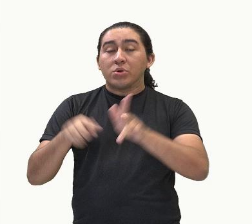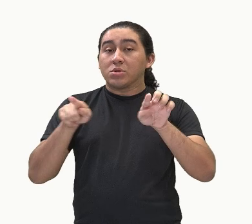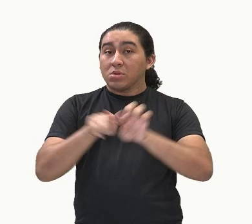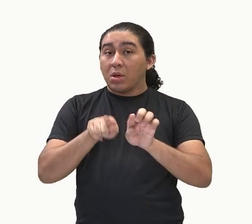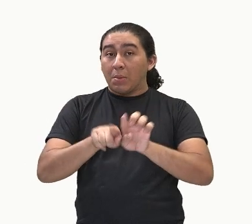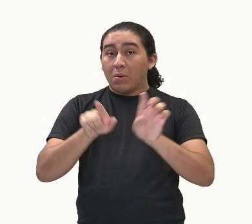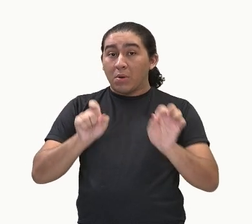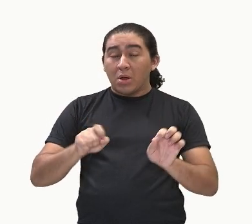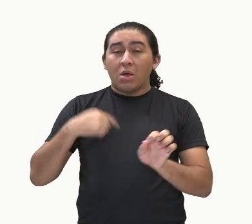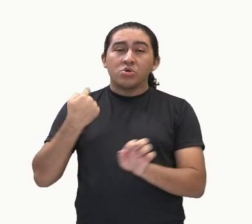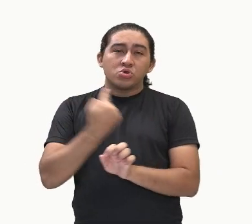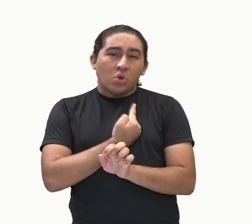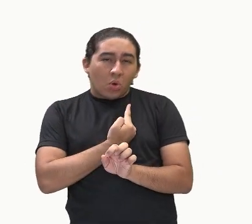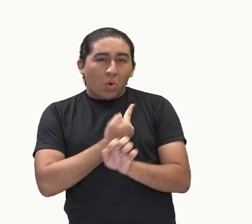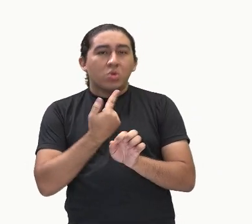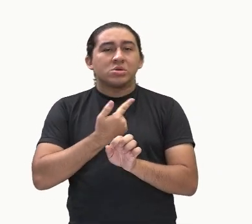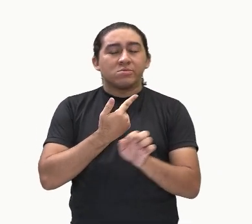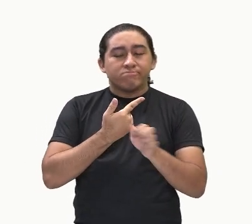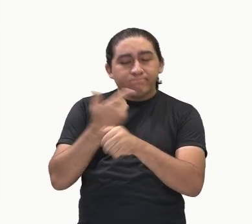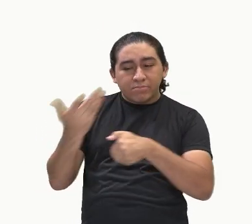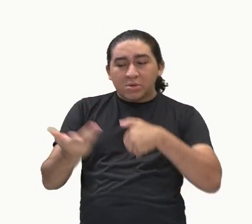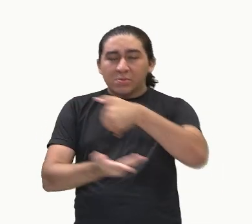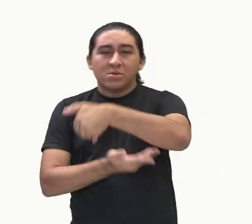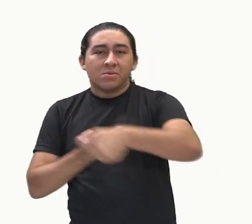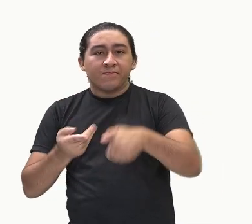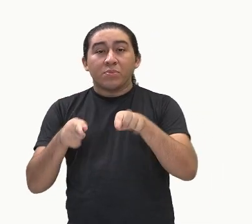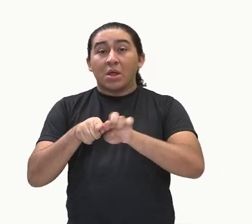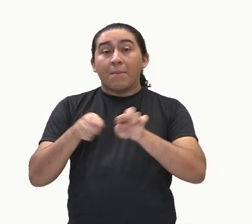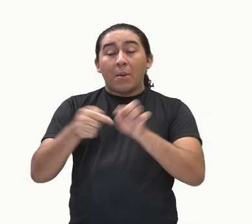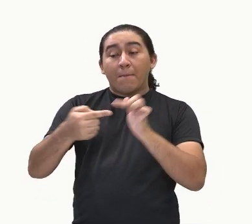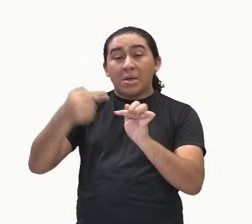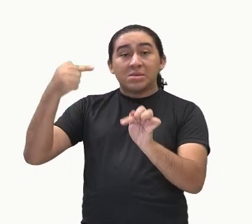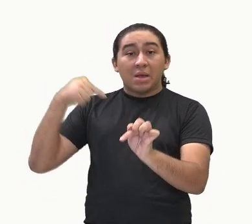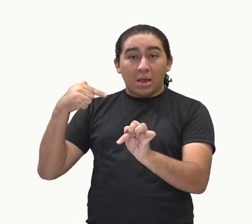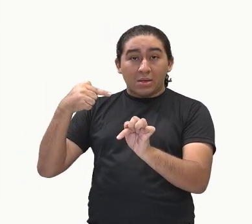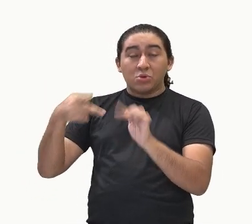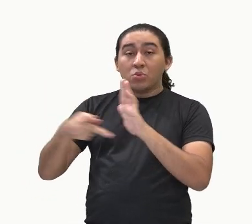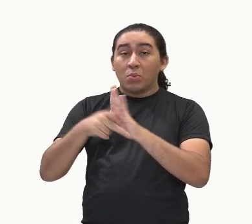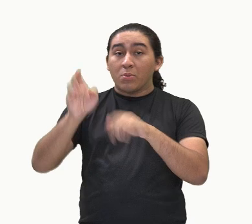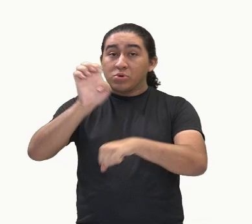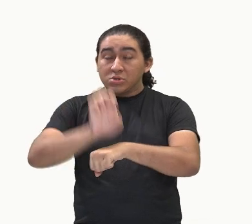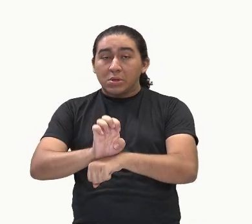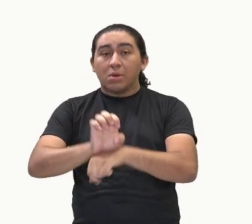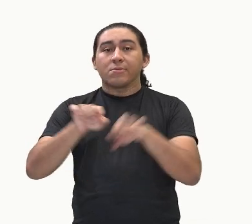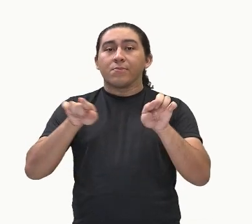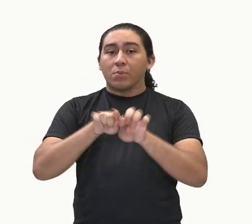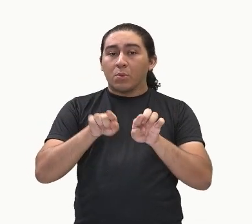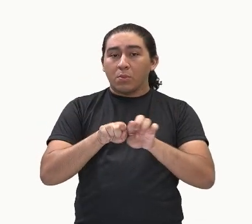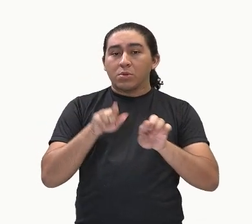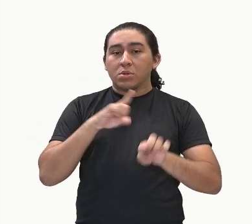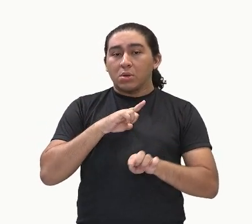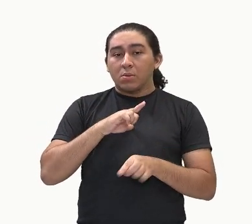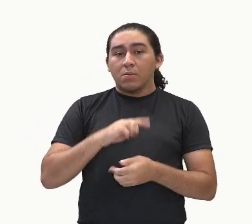nossos rituais, da nossa ancestralidade, temos também a questão do estranhamento